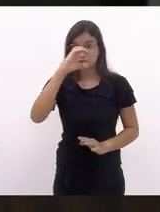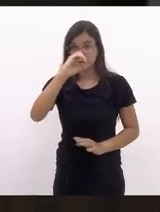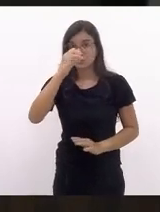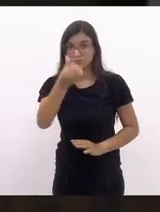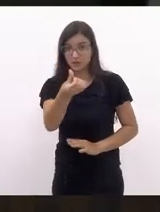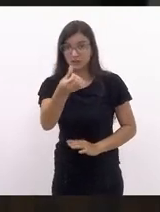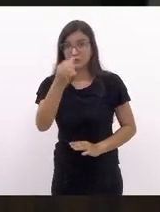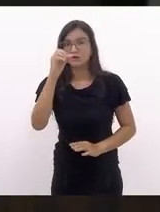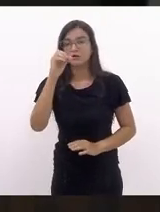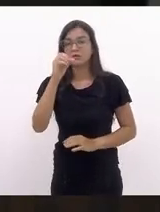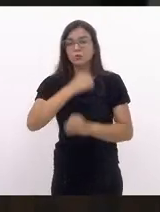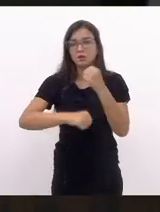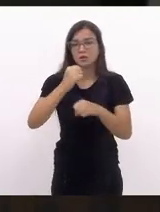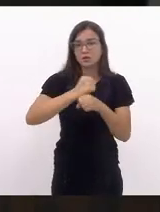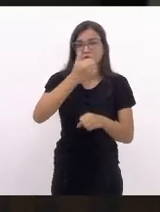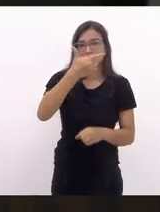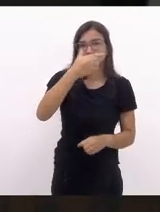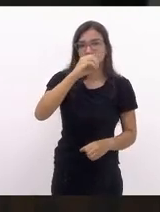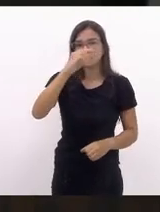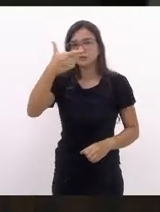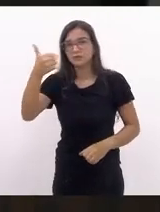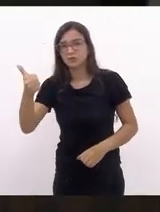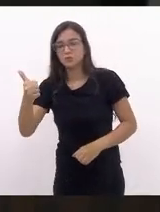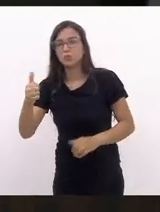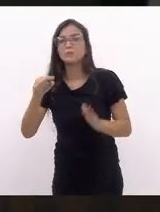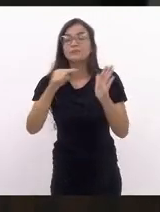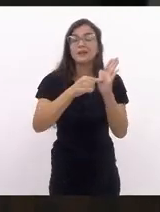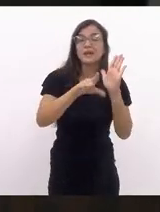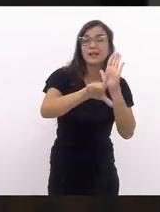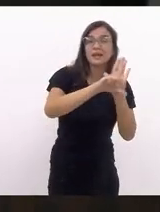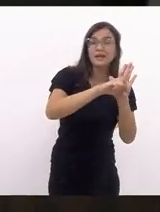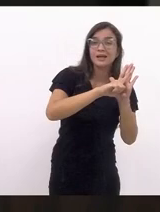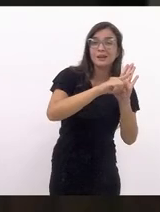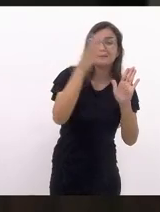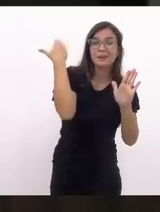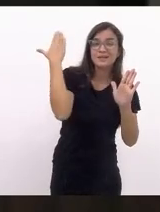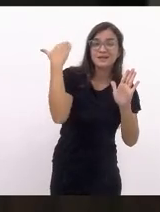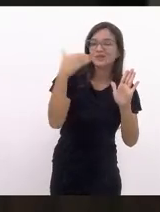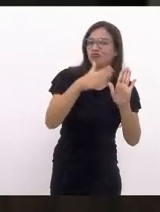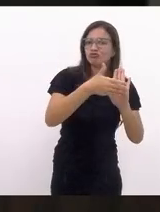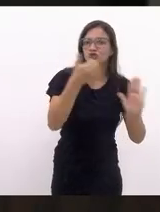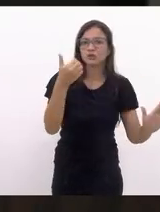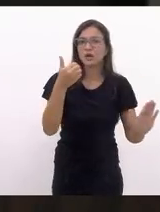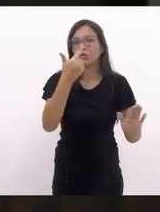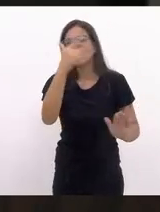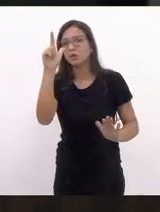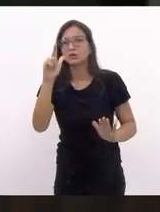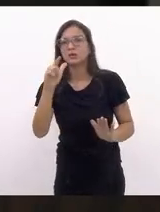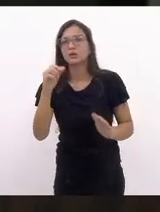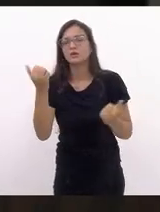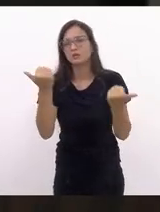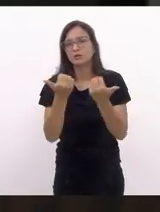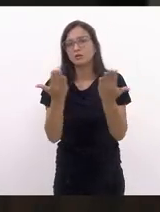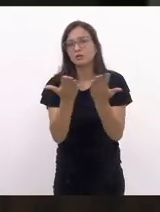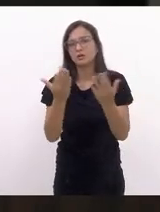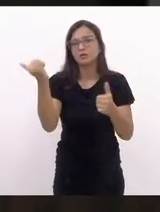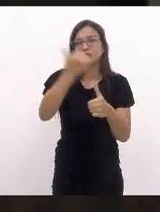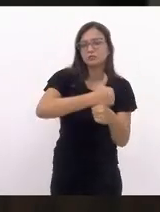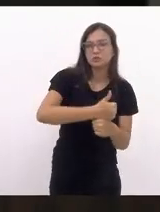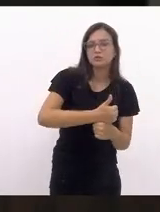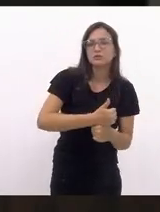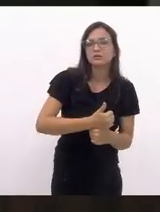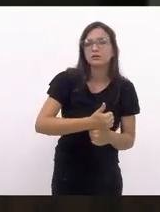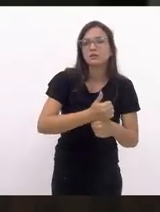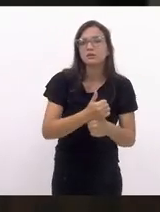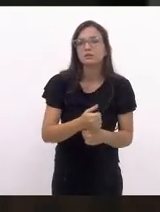altera a lei 81/54 cinco de novembro de 18 para incluir no centro de convivência e hospitais Gerais na política de participação dos Estados de